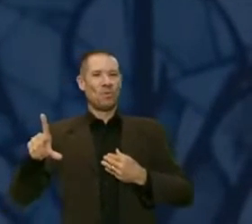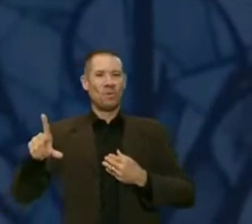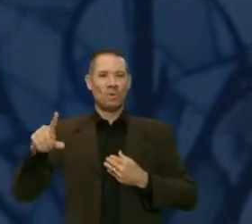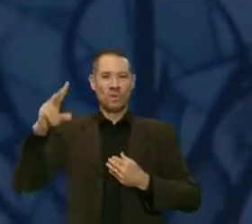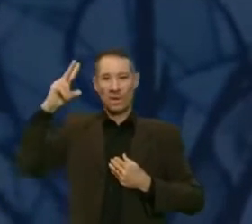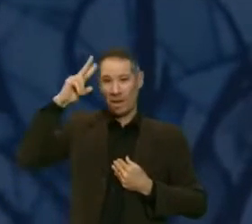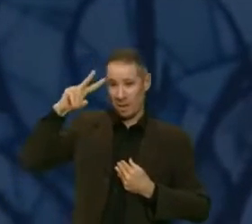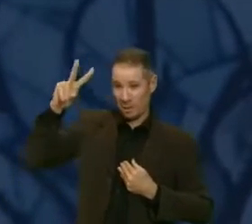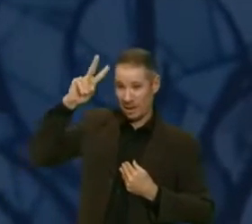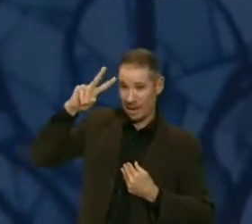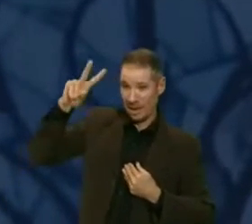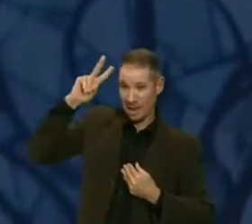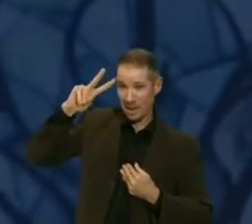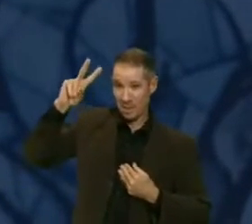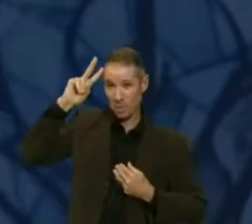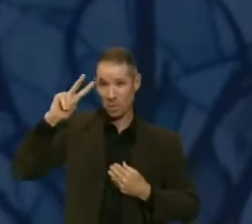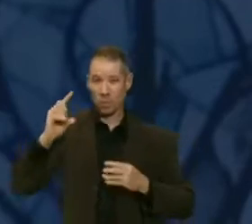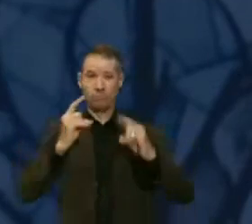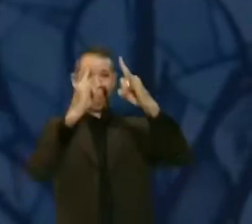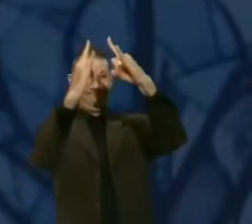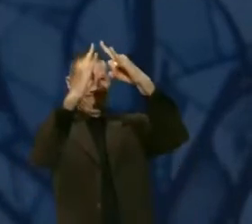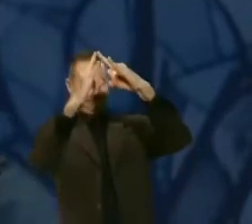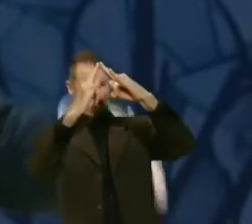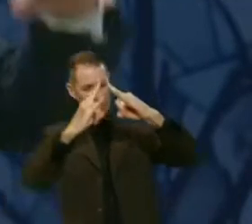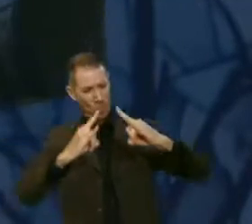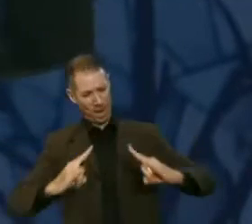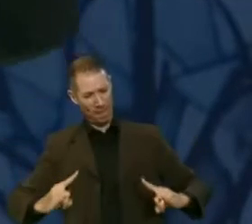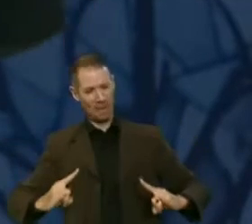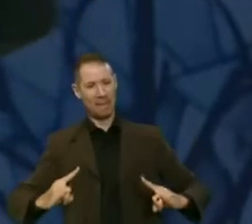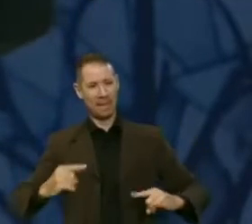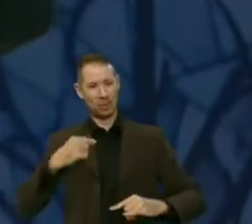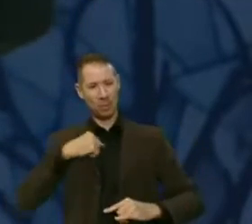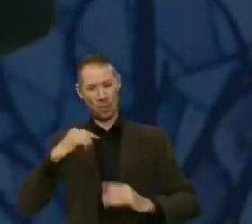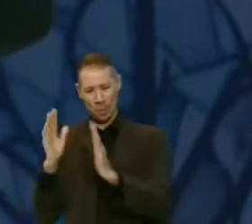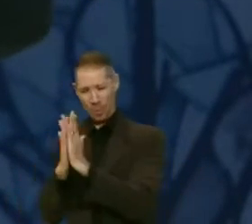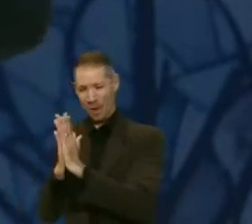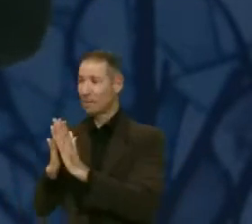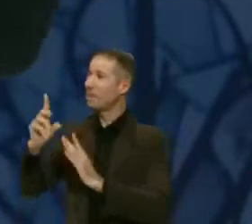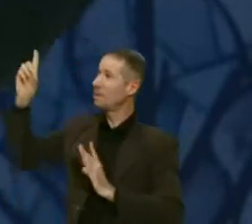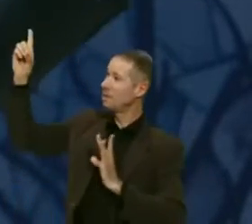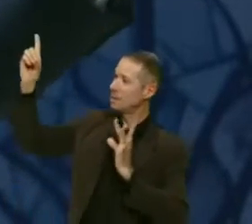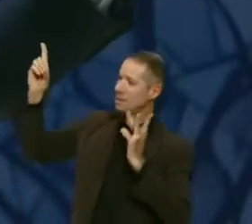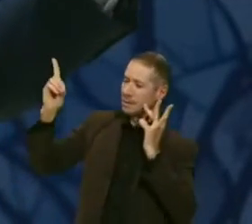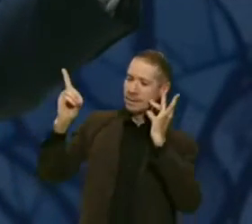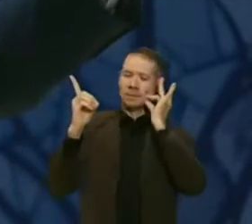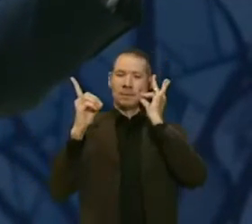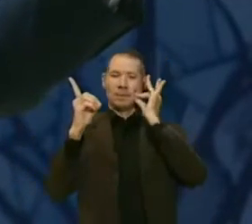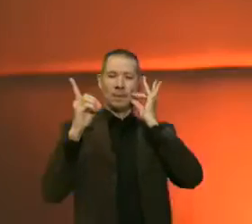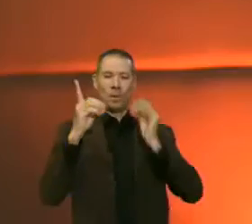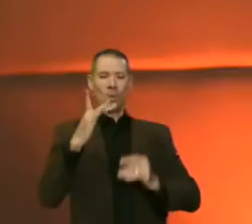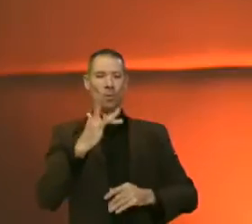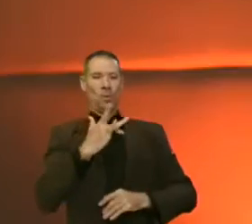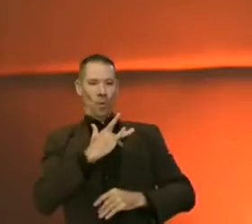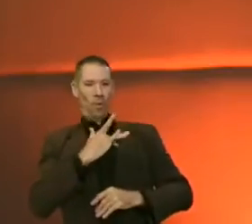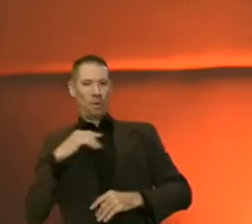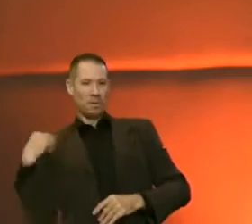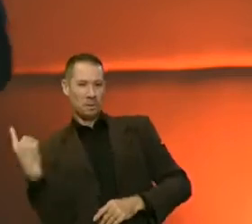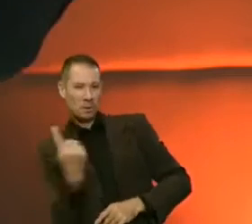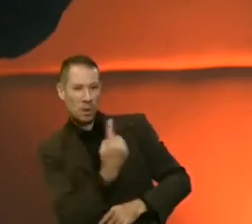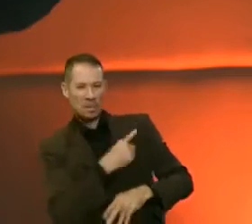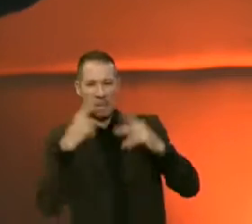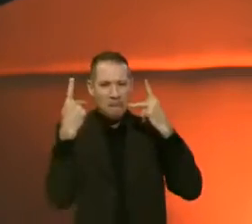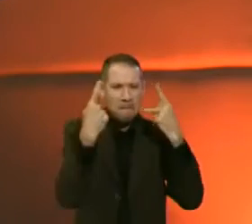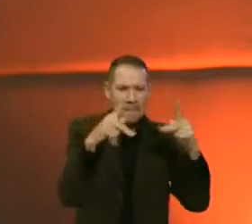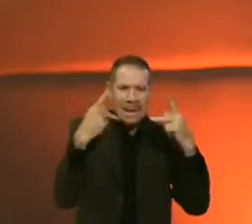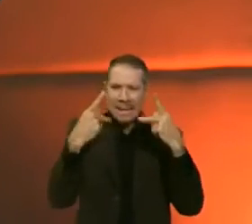Eu lembro um quarto de acampamento, enquanto eu orava, a presença de Deus veio. Nós não estávamos